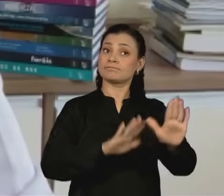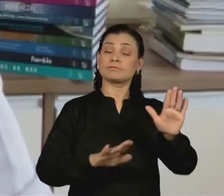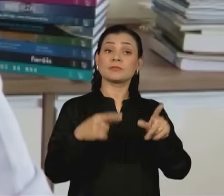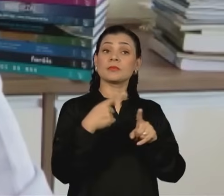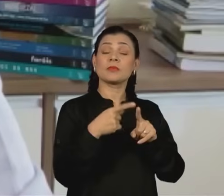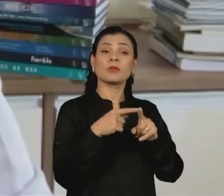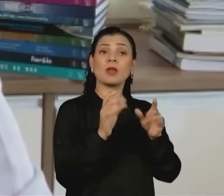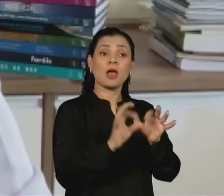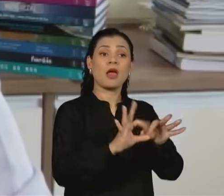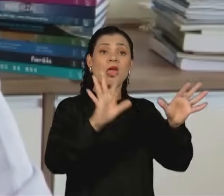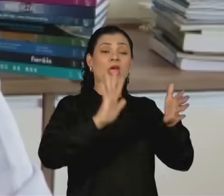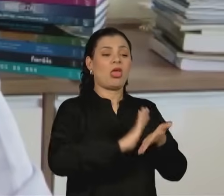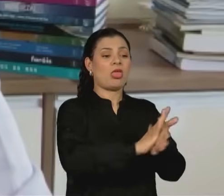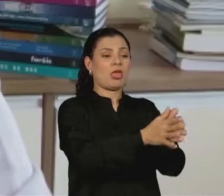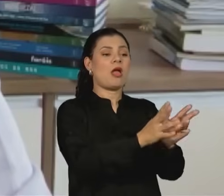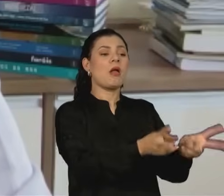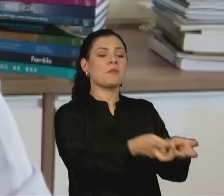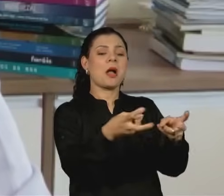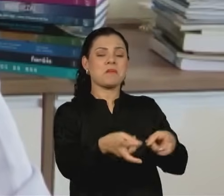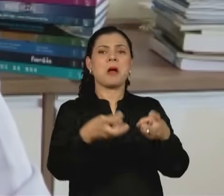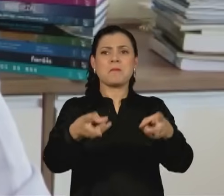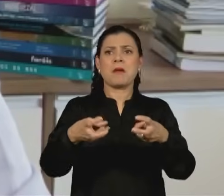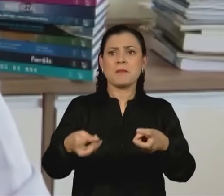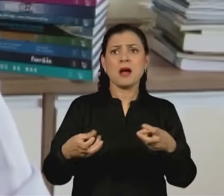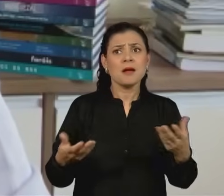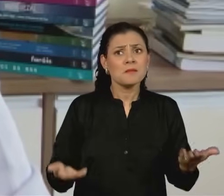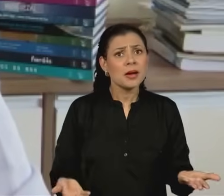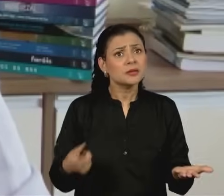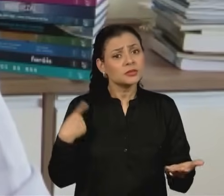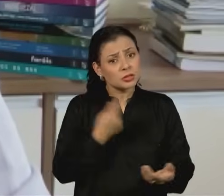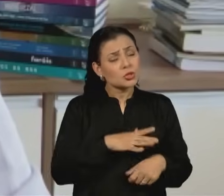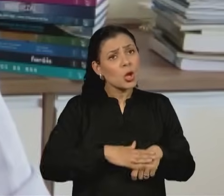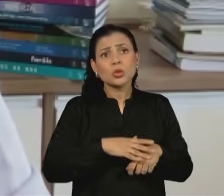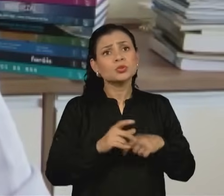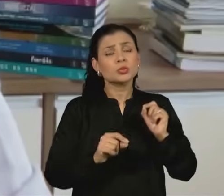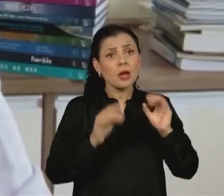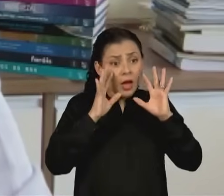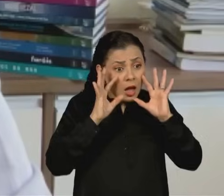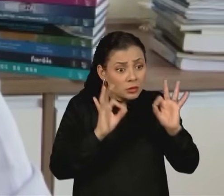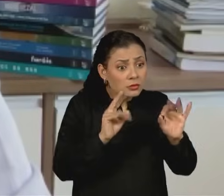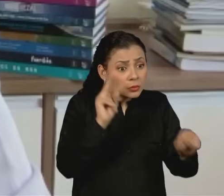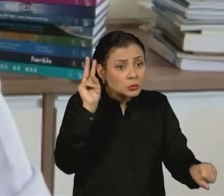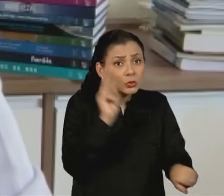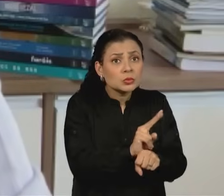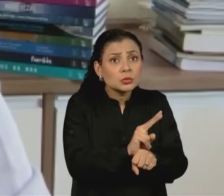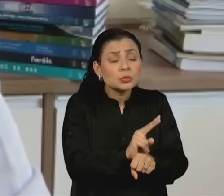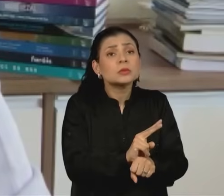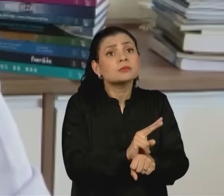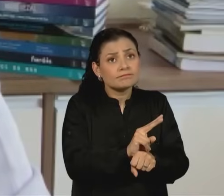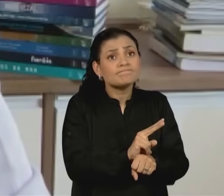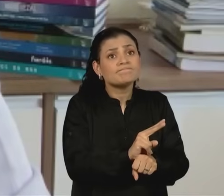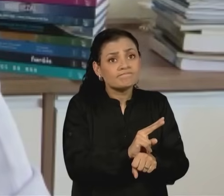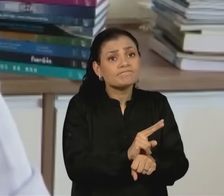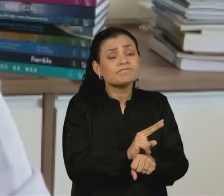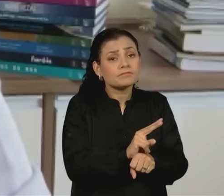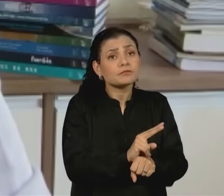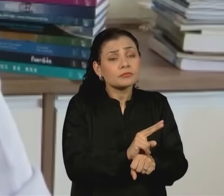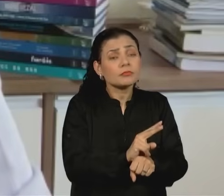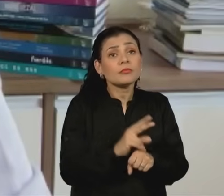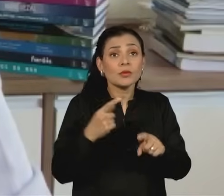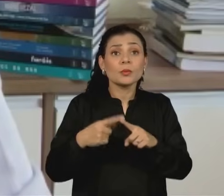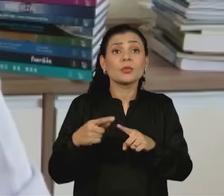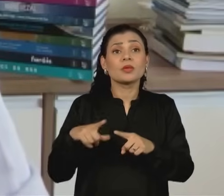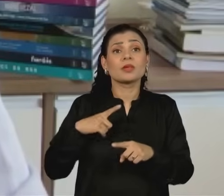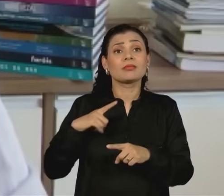licenciamento ambiental e fragiliza a nossa capacidade de olhar adequadamente esses empreendimentos que são